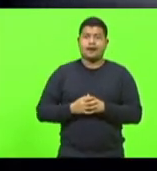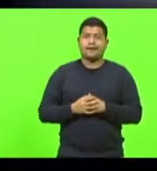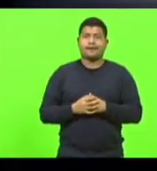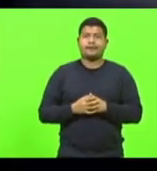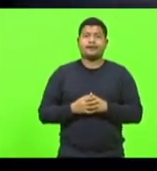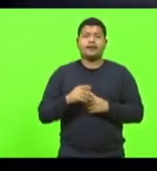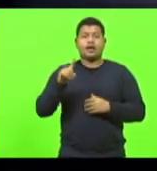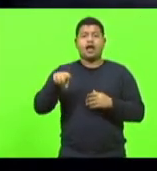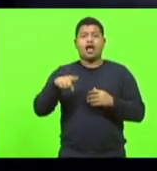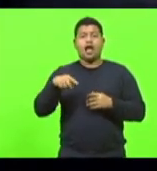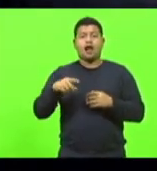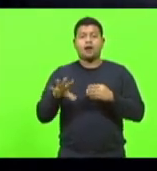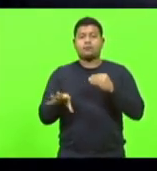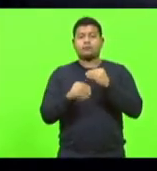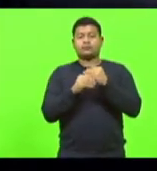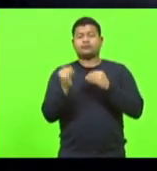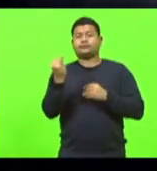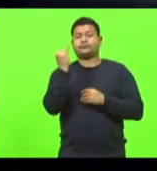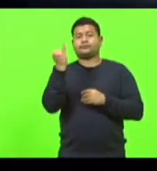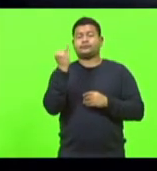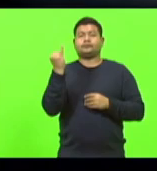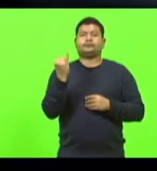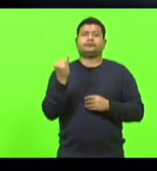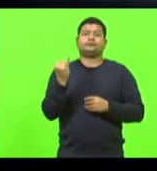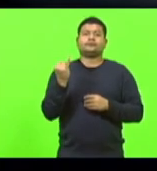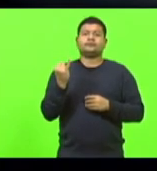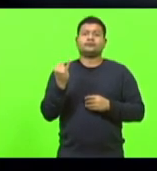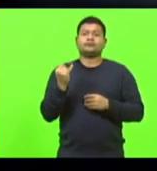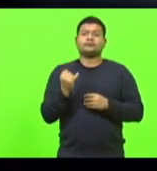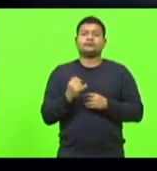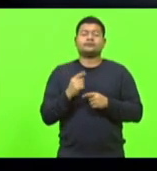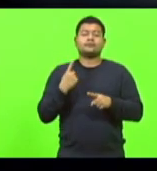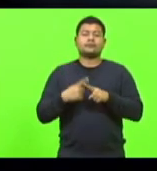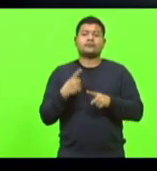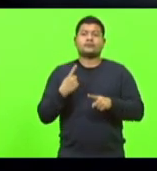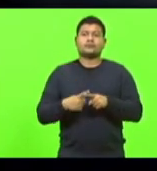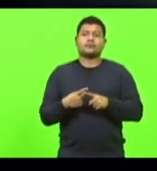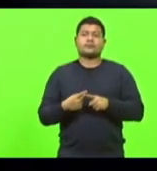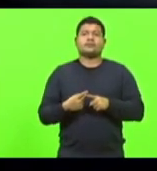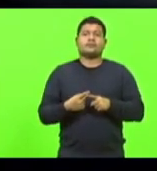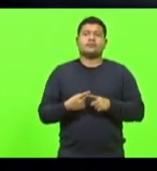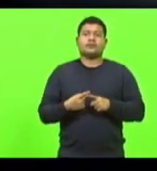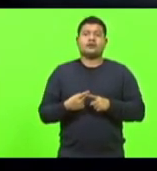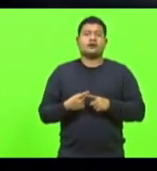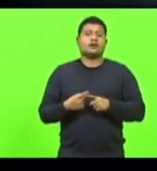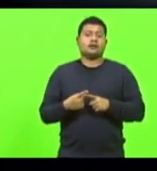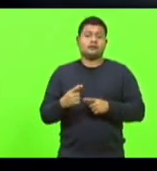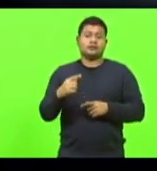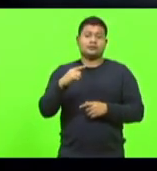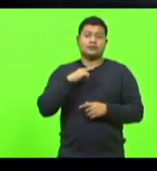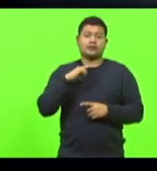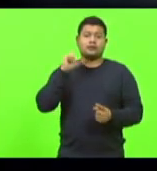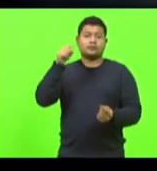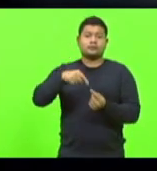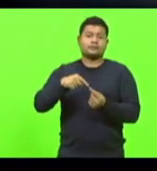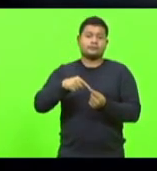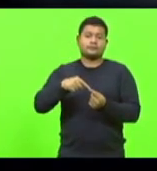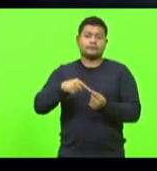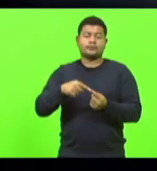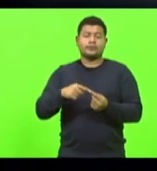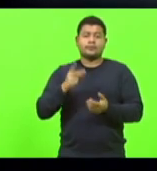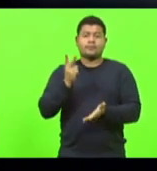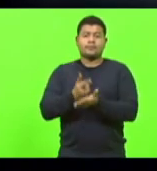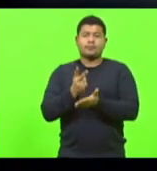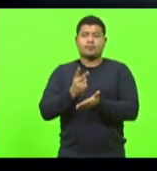essa é uma Emenda importante fundamental porque ela Visa manter